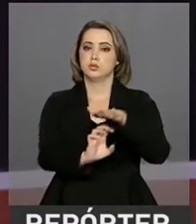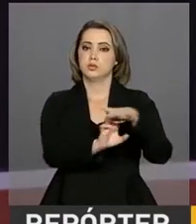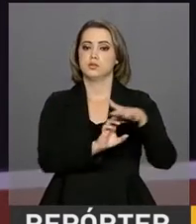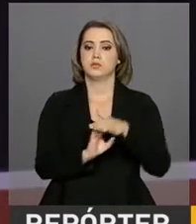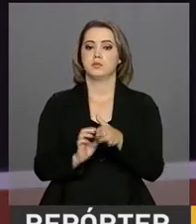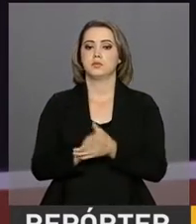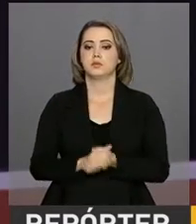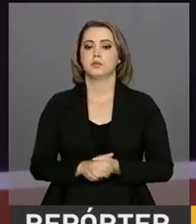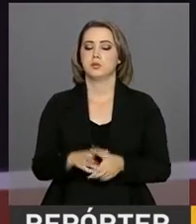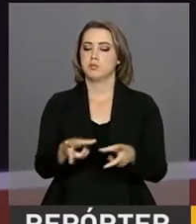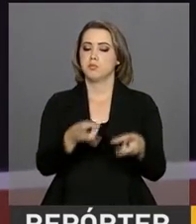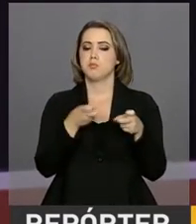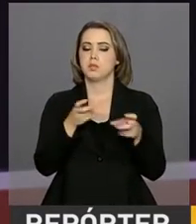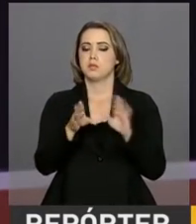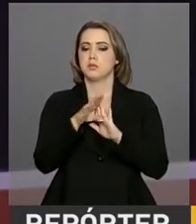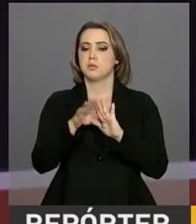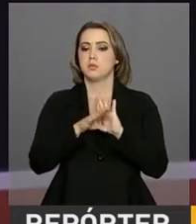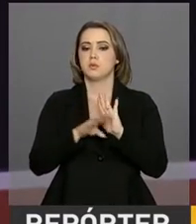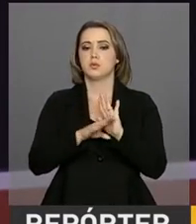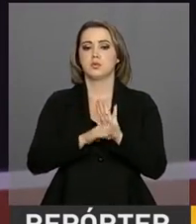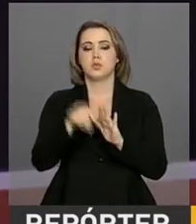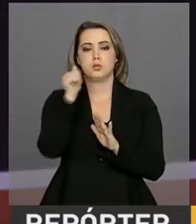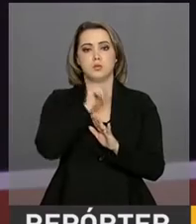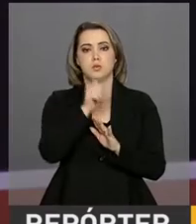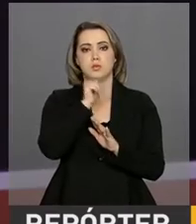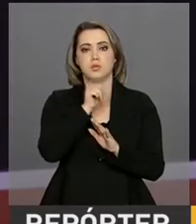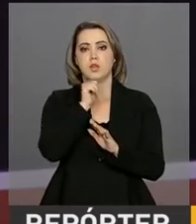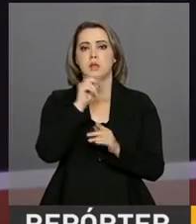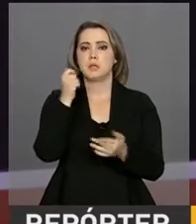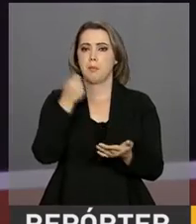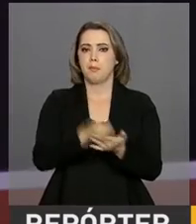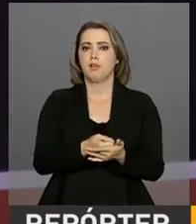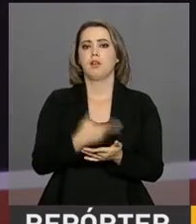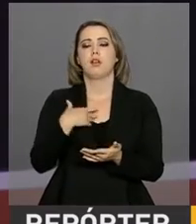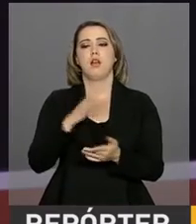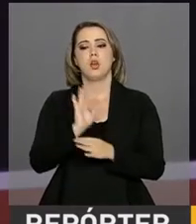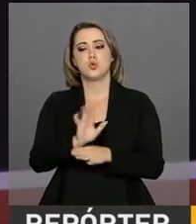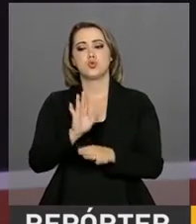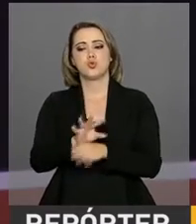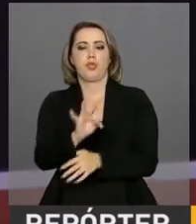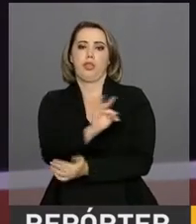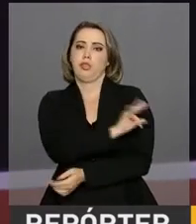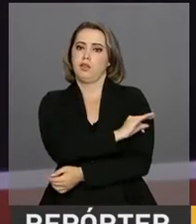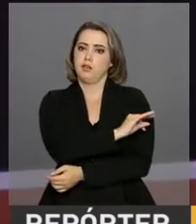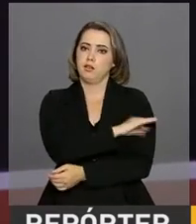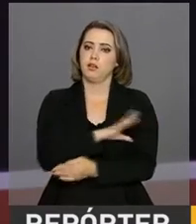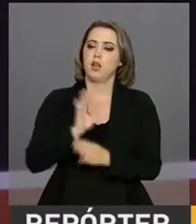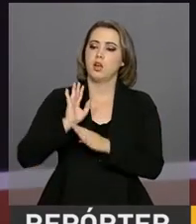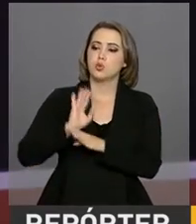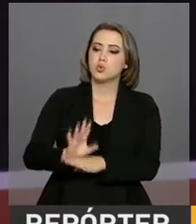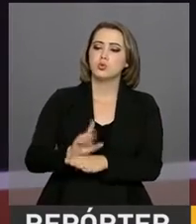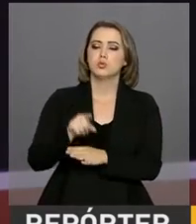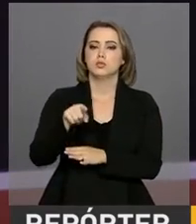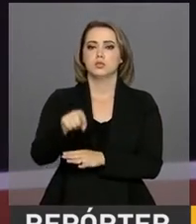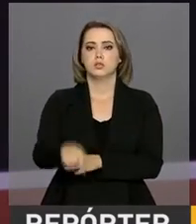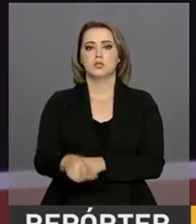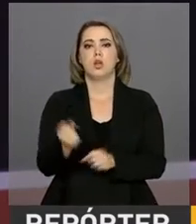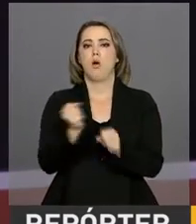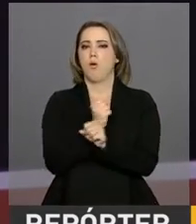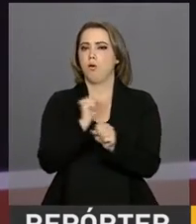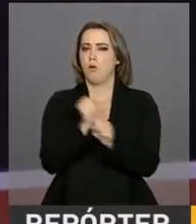projetos relacionados à mulher deam se a financiar a assistência técnica para esse grupo de mulheres financiar obras